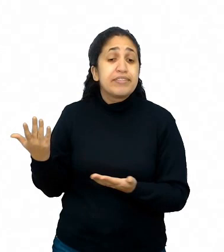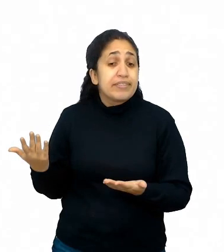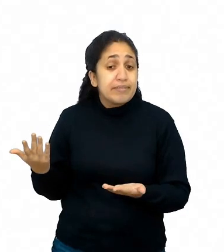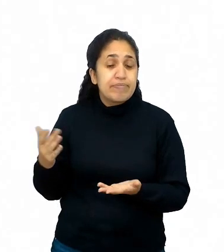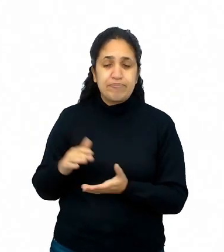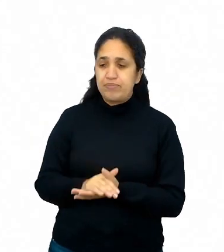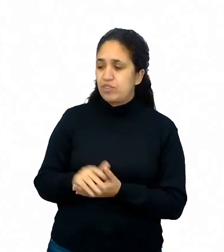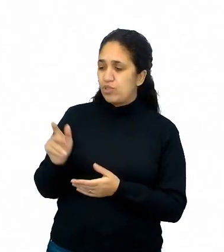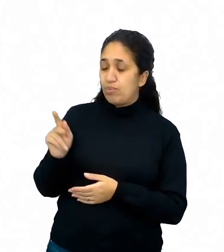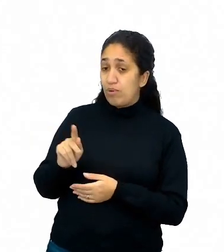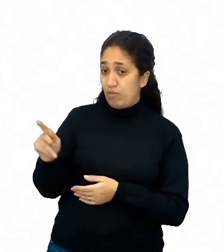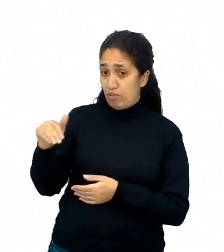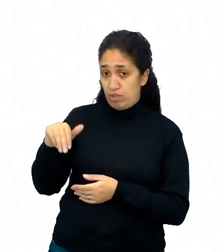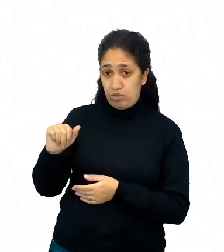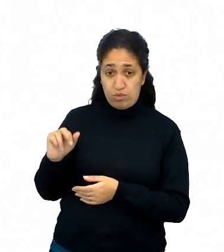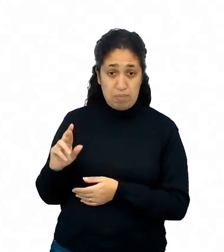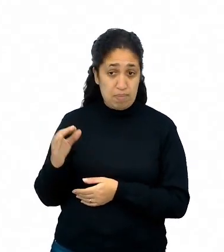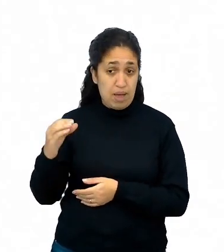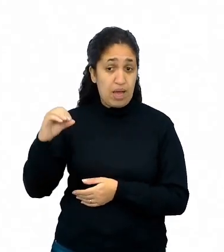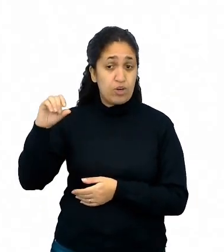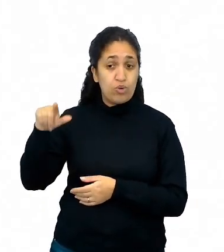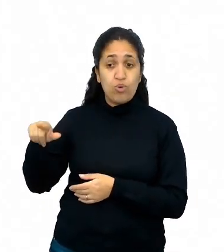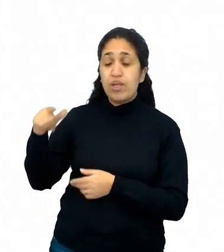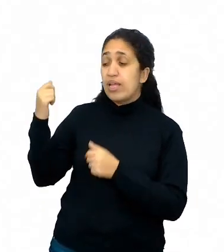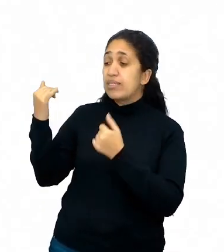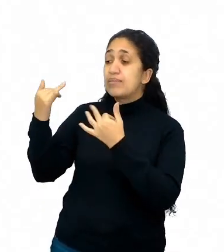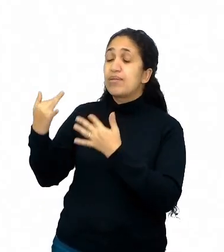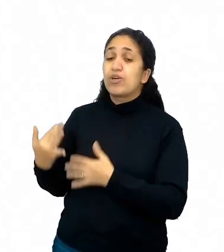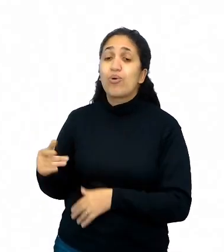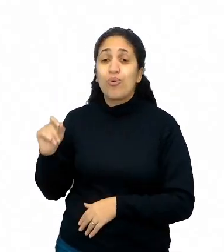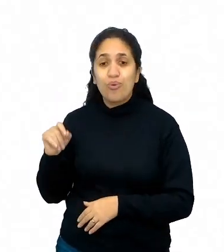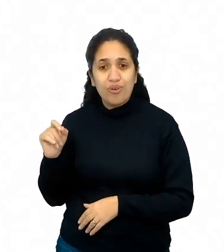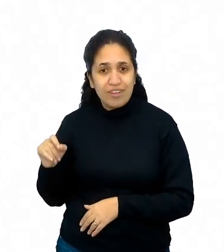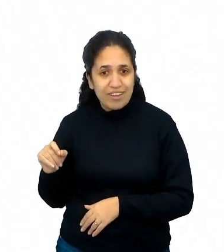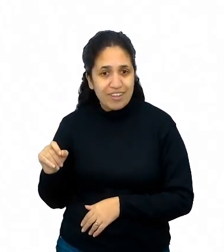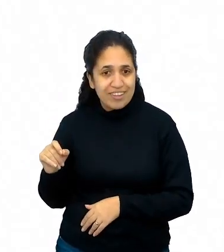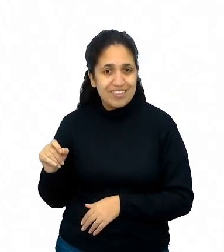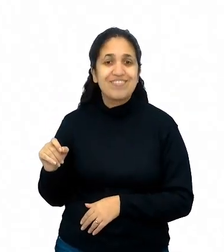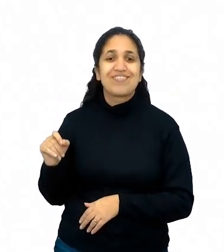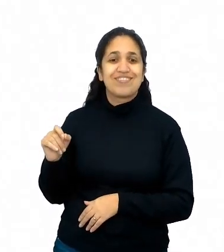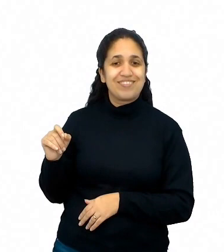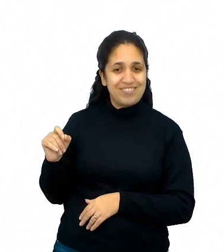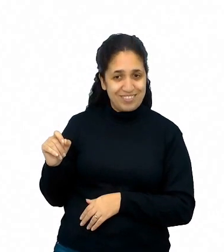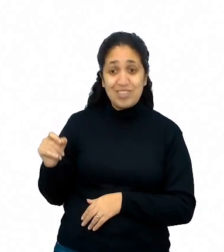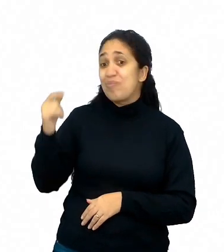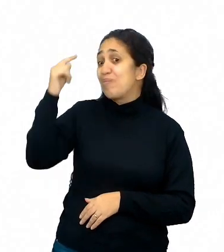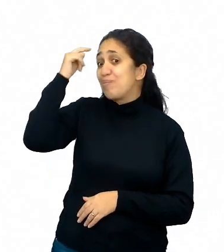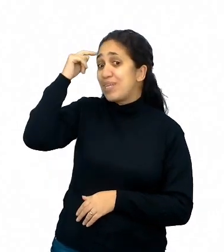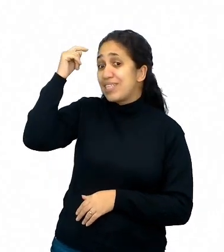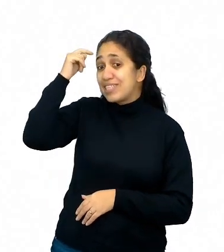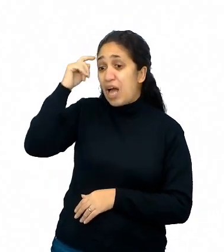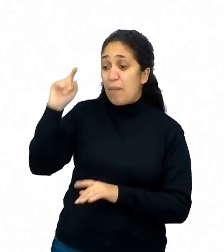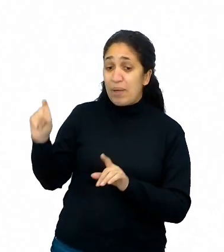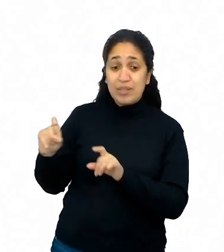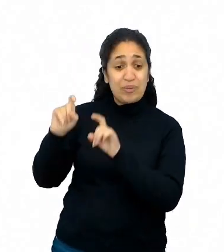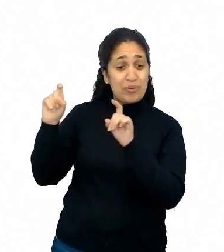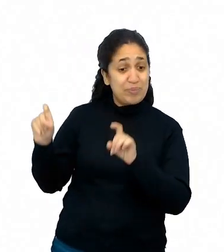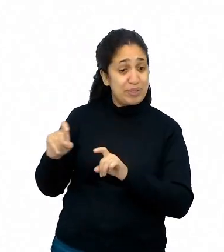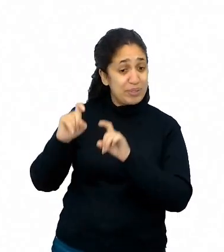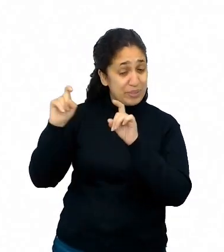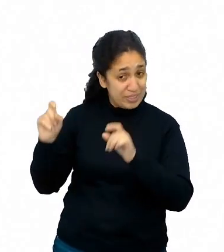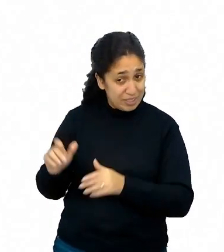professor Marco passou para a gente lá em relação a pensamento